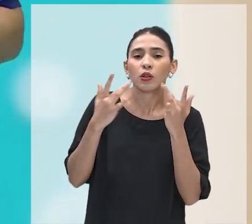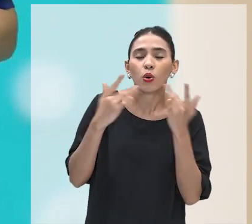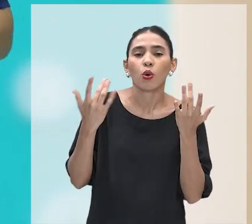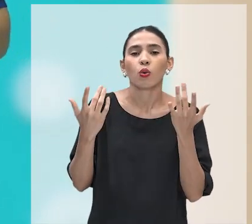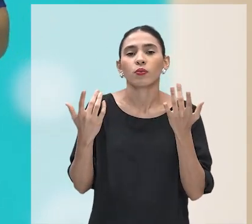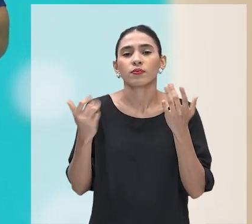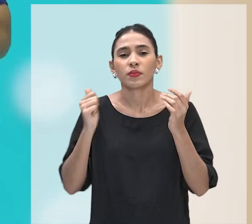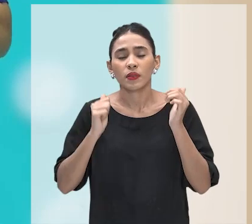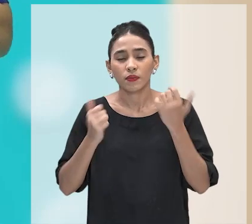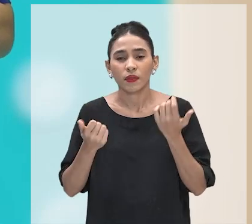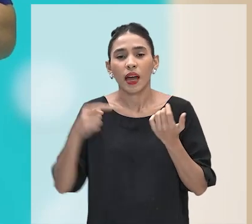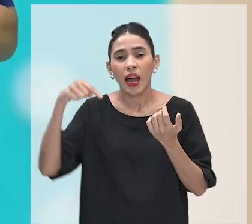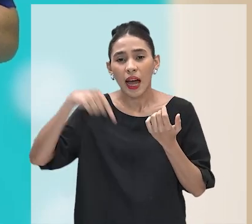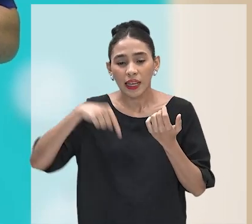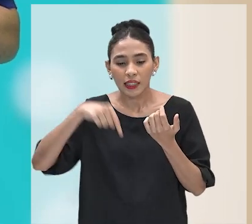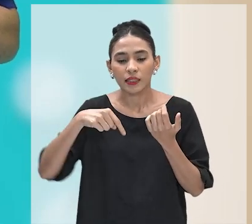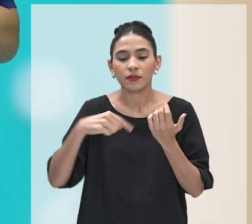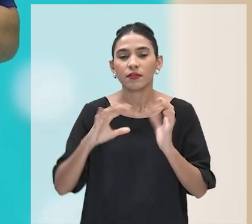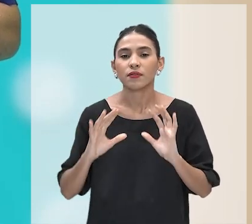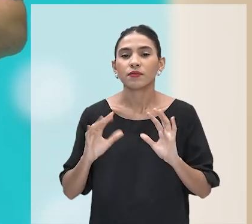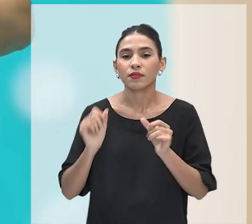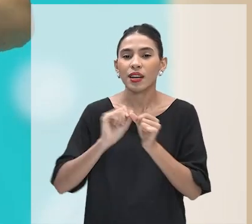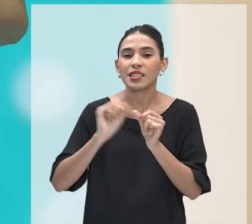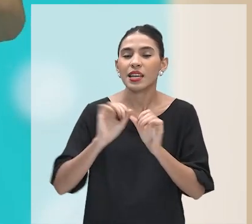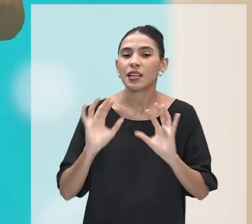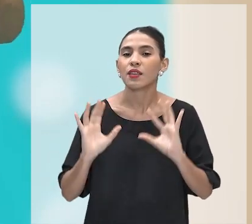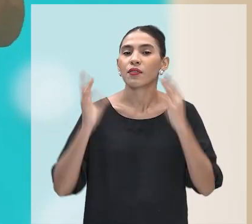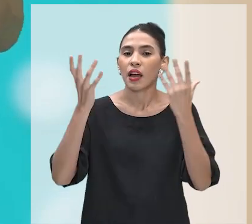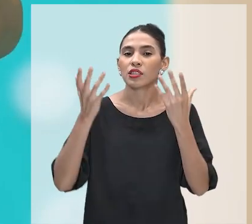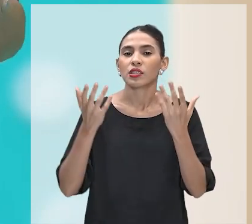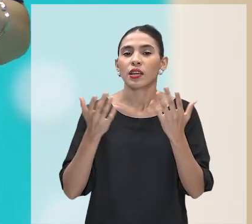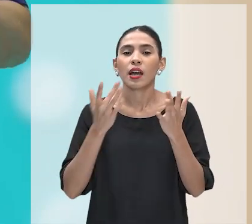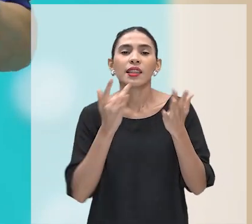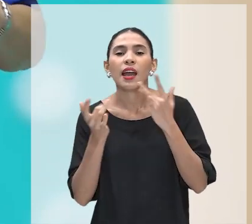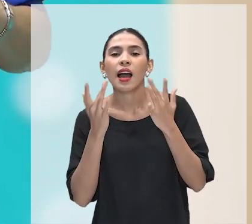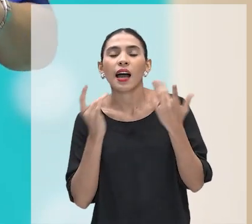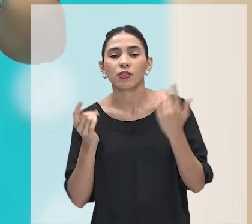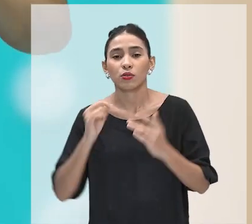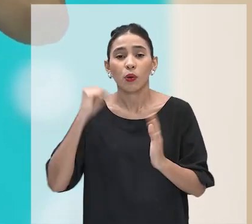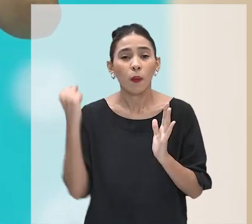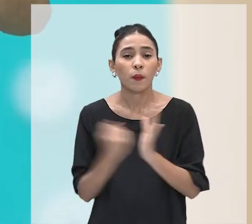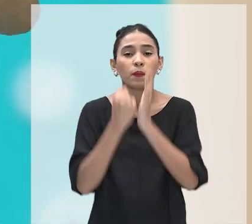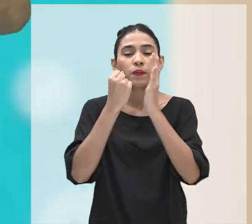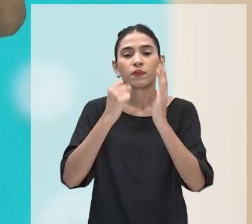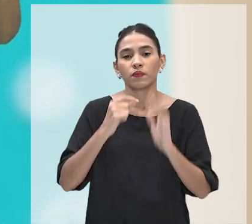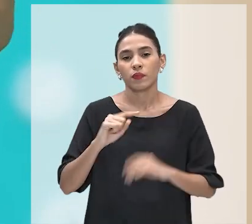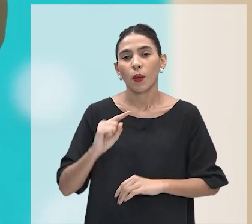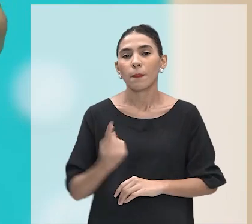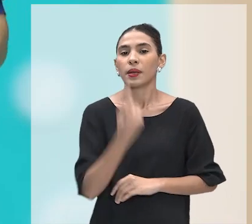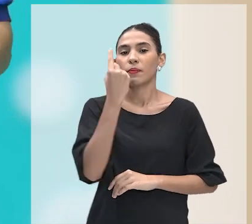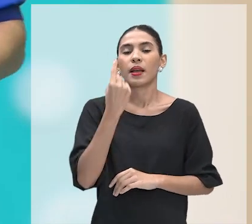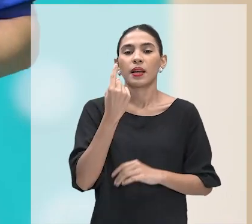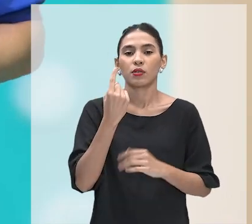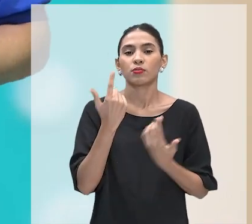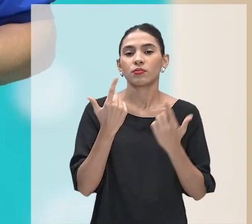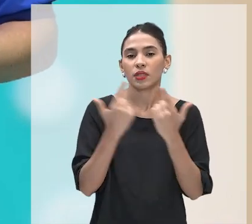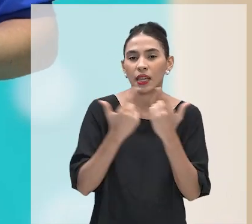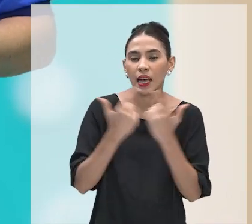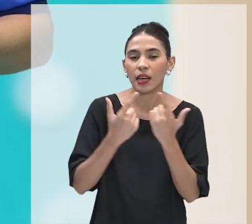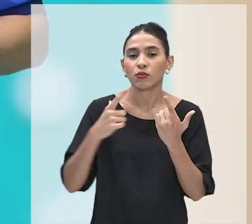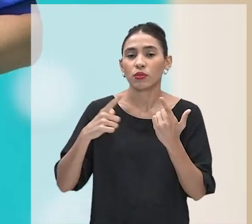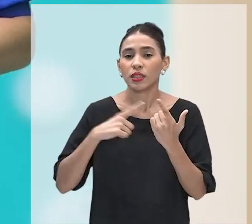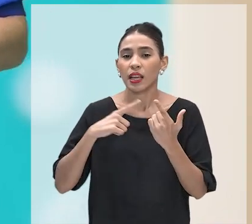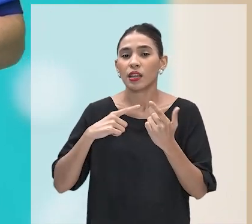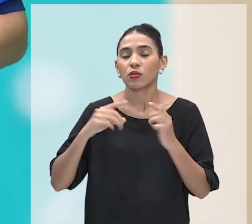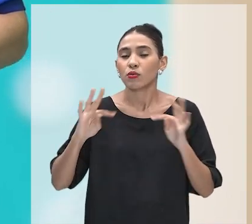vir encenar aqui, aí na cidade de vocês. Vai ser o primeiro teatro que vai ter a maior tecnologia